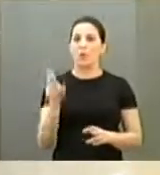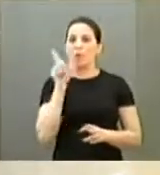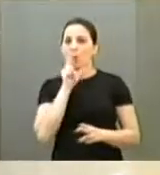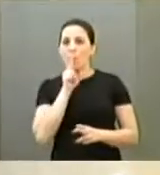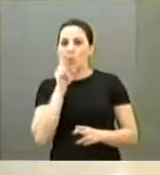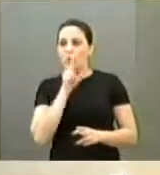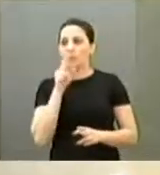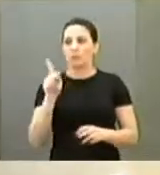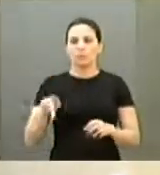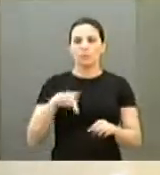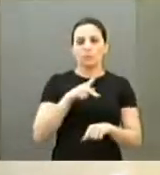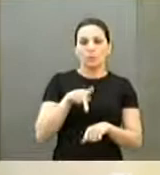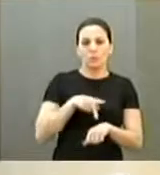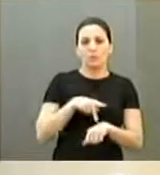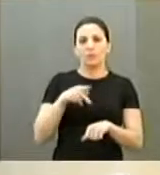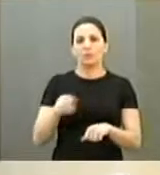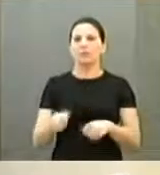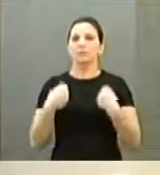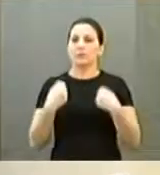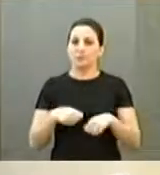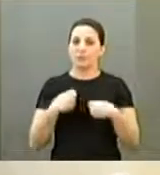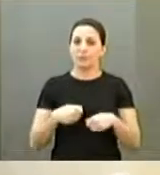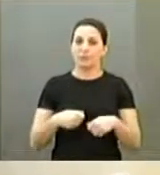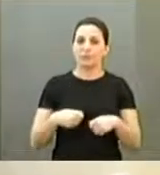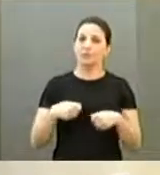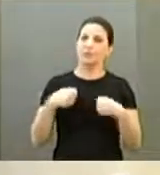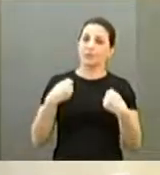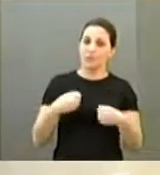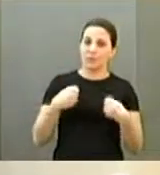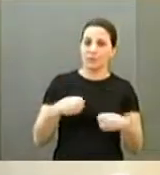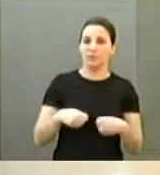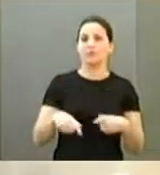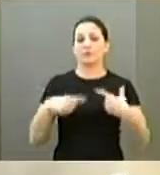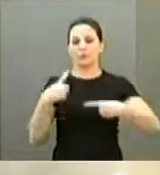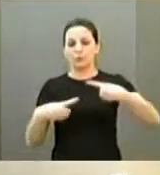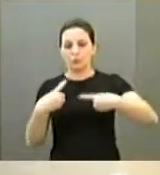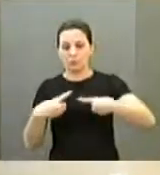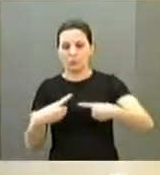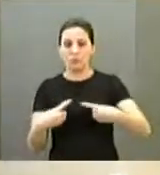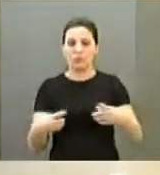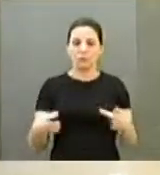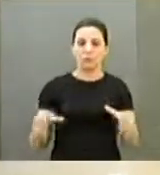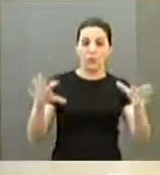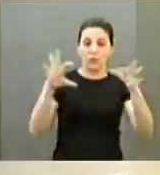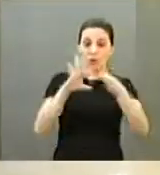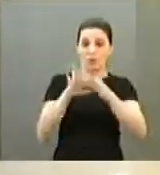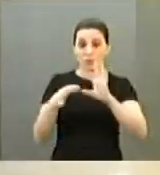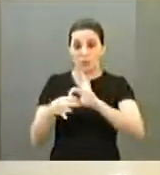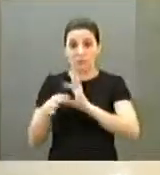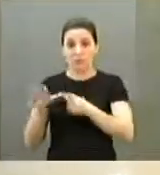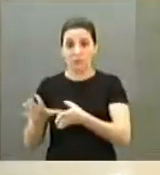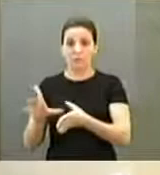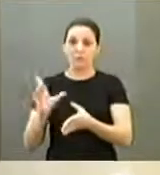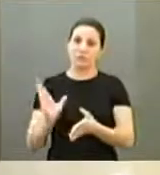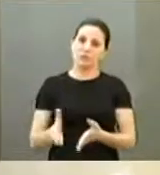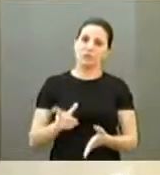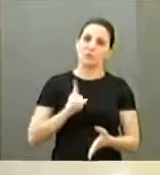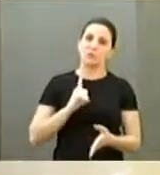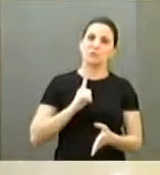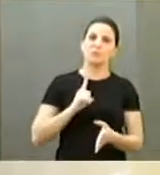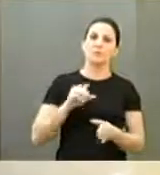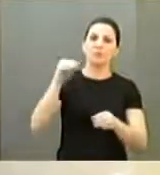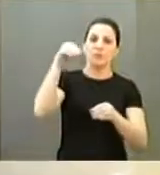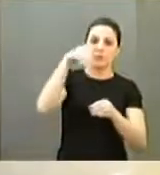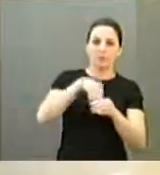nosso país, se tornou necessário. É preciso que a gente debata isso nesse contexto, já que nós teremos eleições